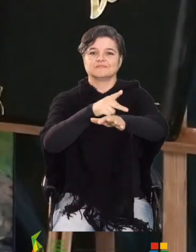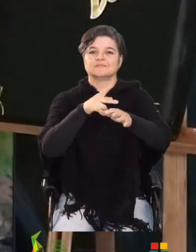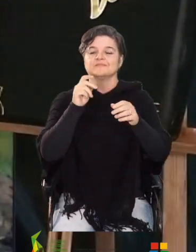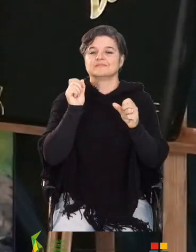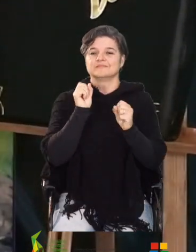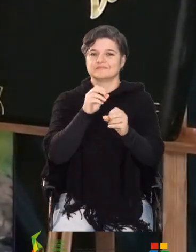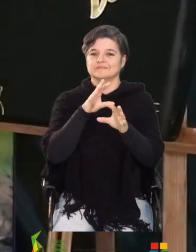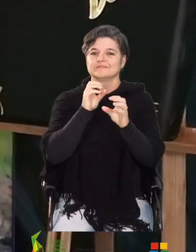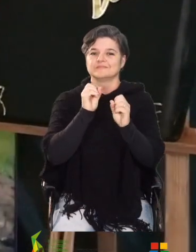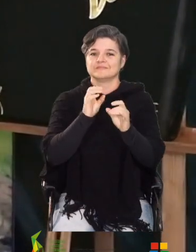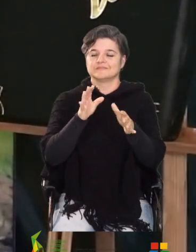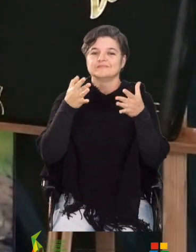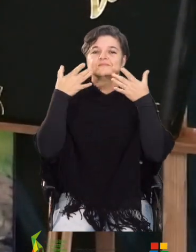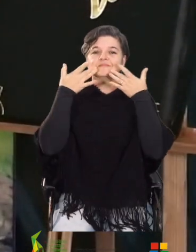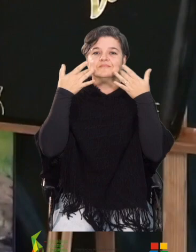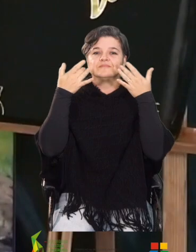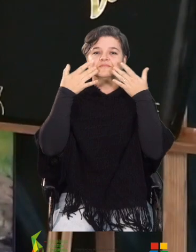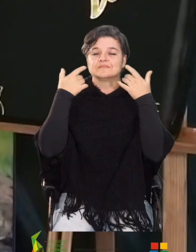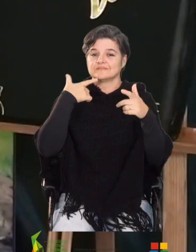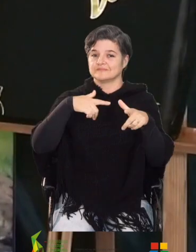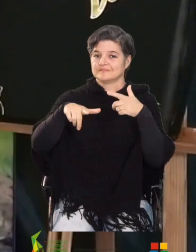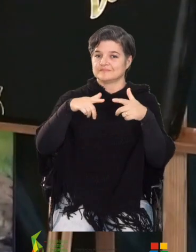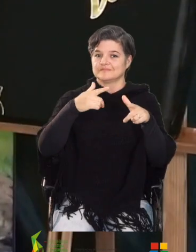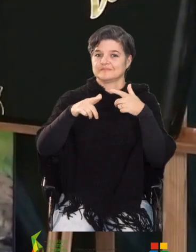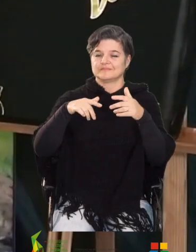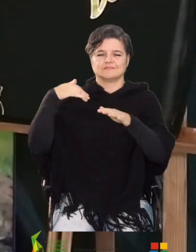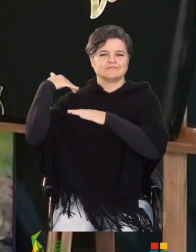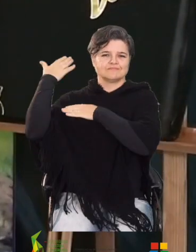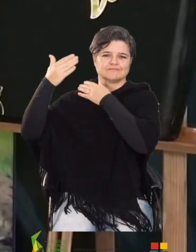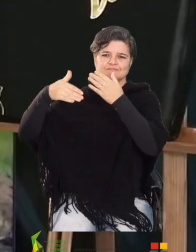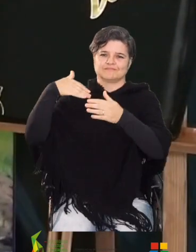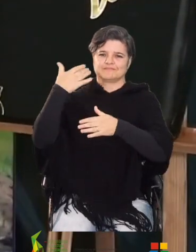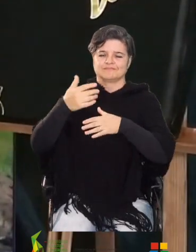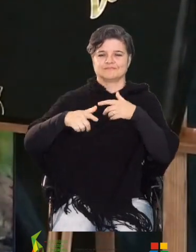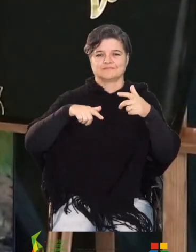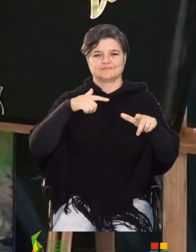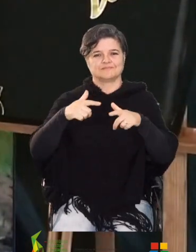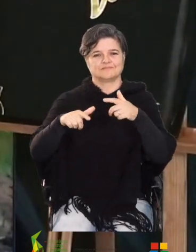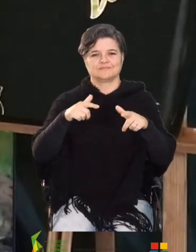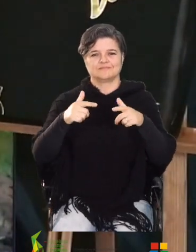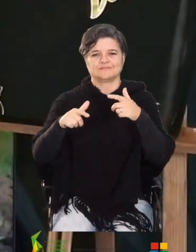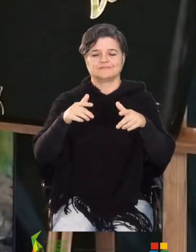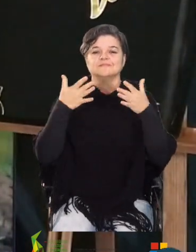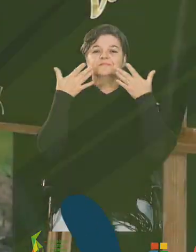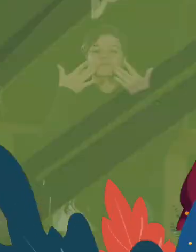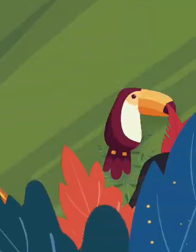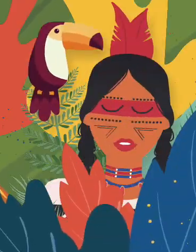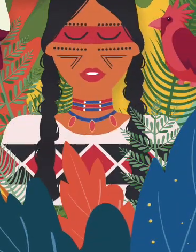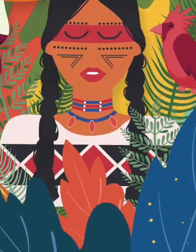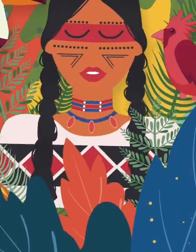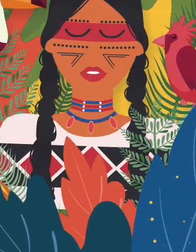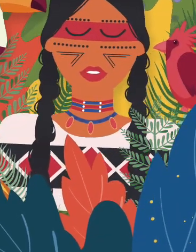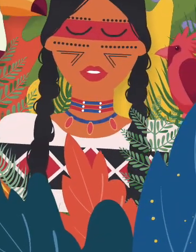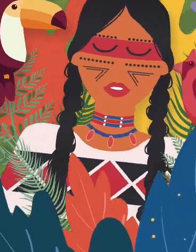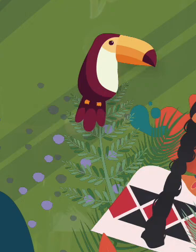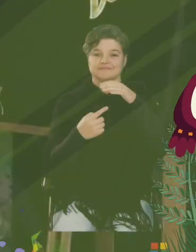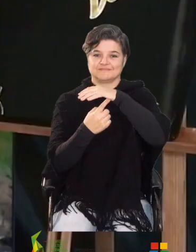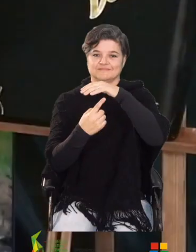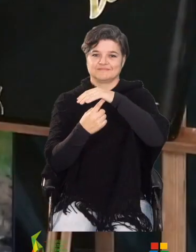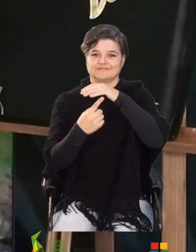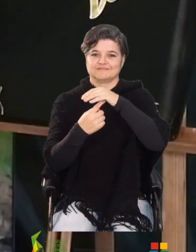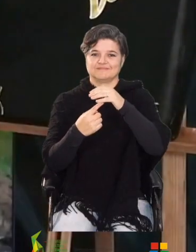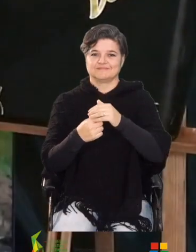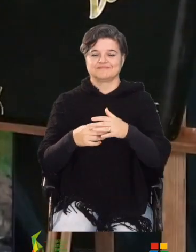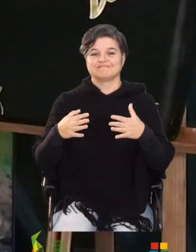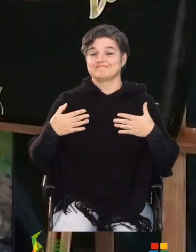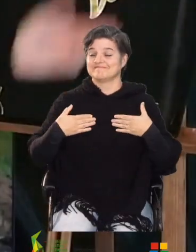contrato e algum tempo venho desenvolvendo trabalhos na arte cultura da nossa região e eu